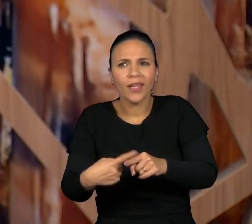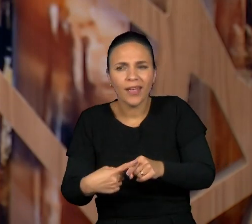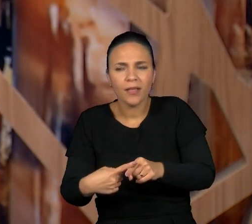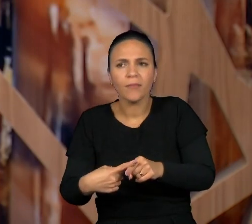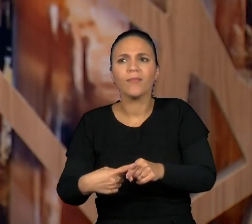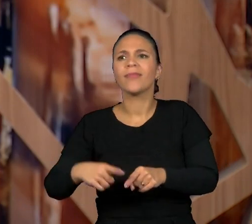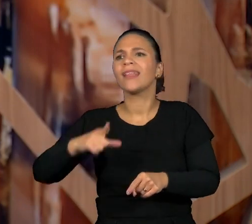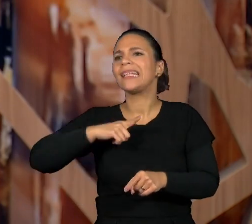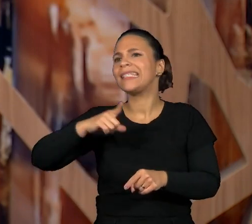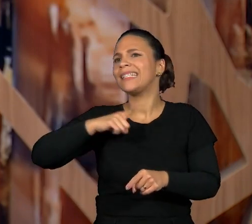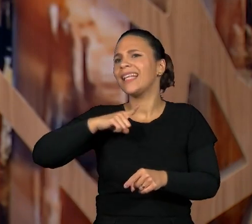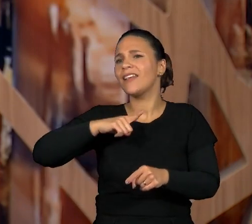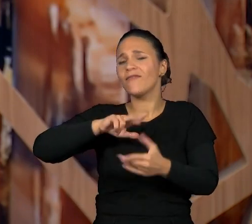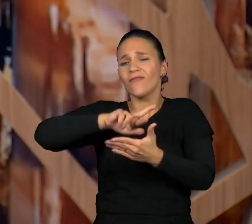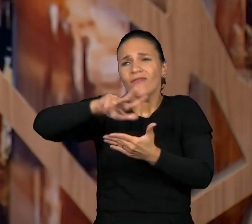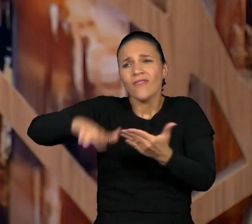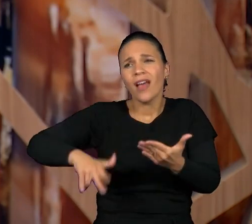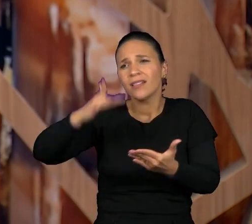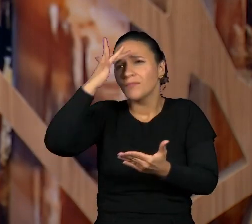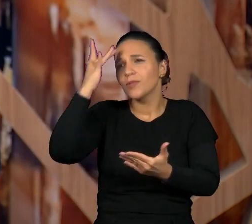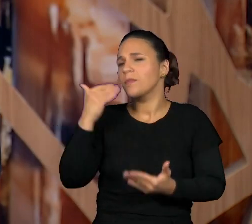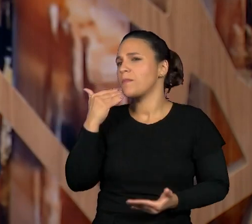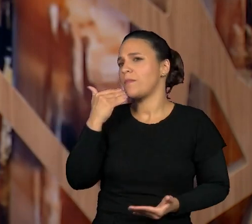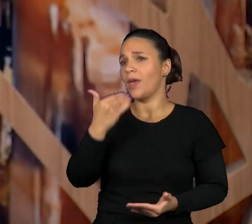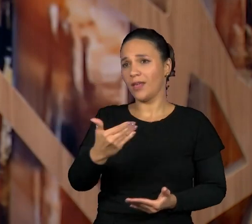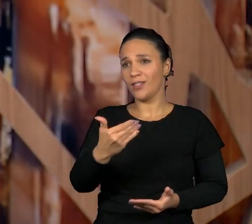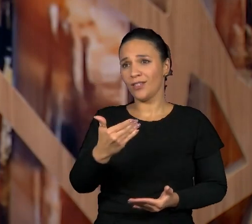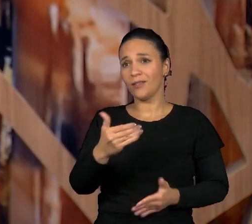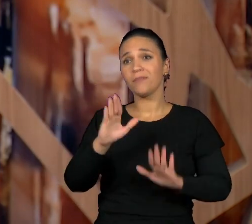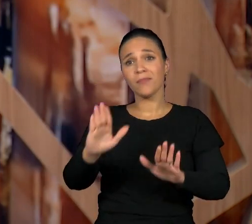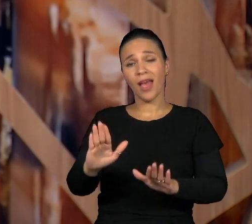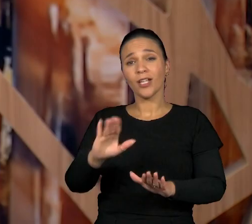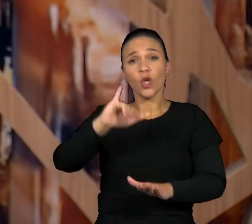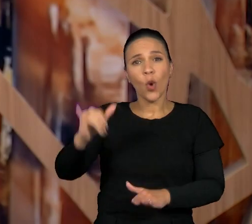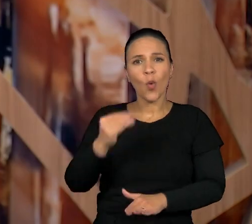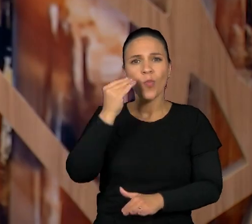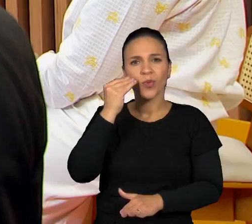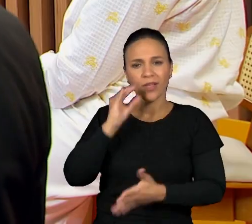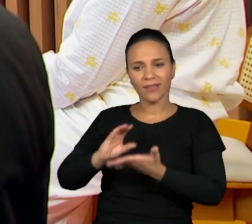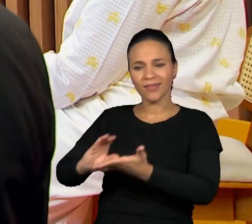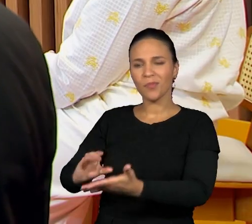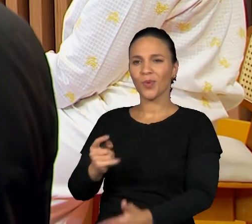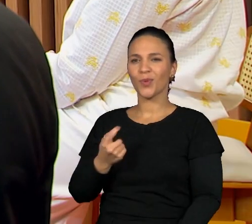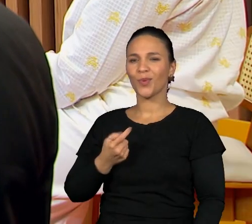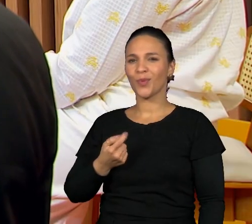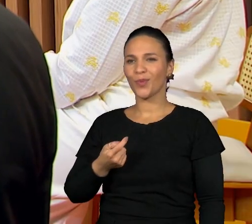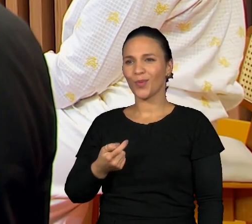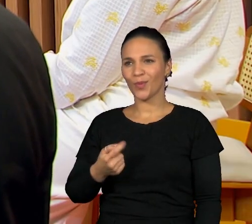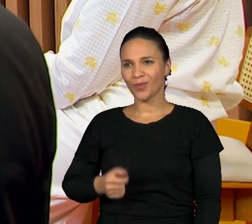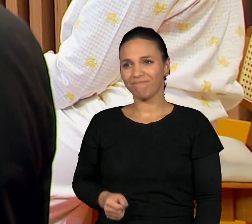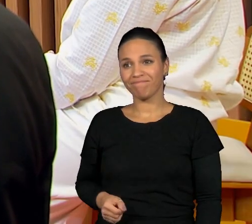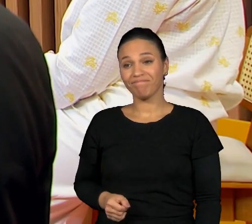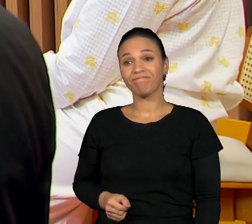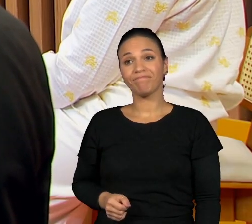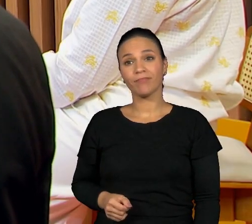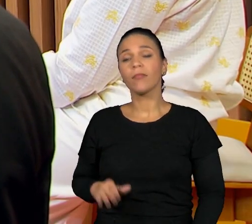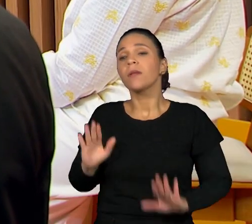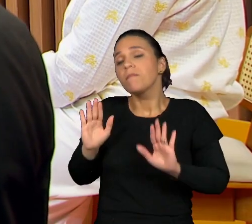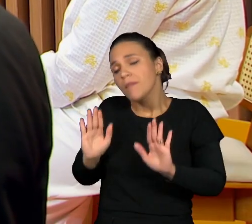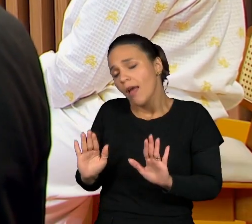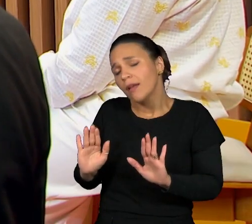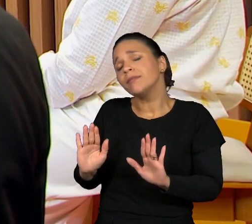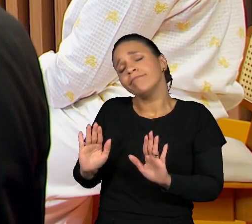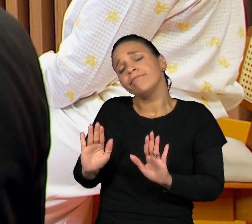muitos os que solicitam e são poucas as oportunidades. Mas, ainda